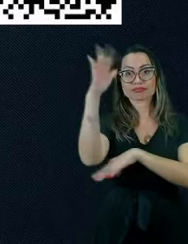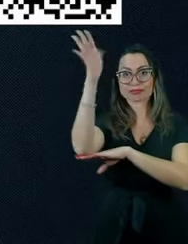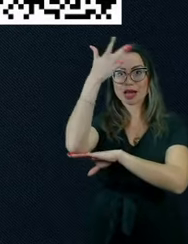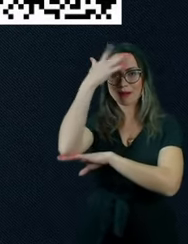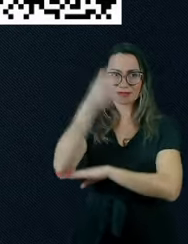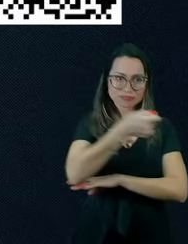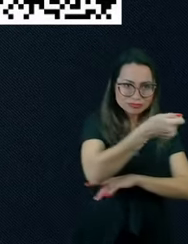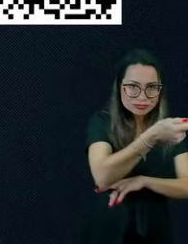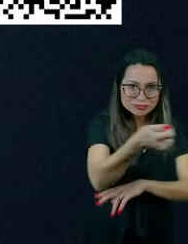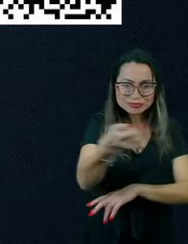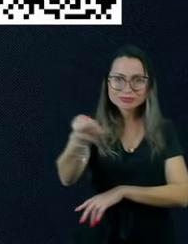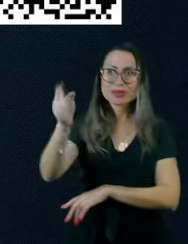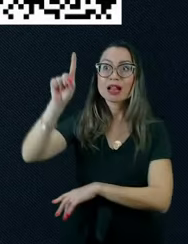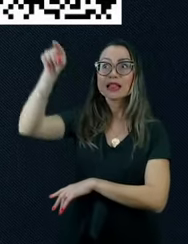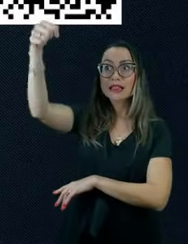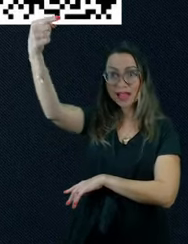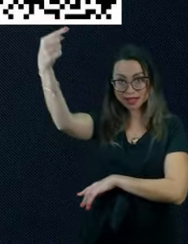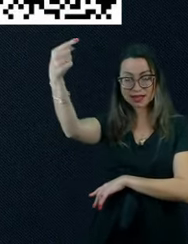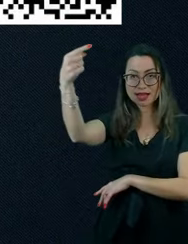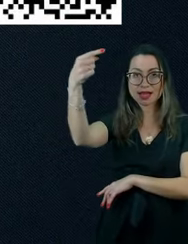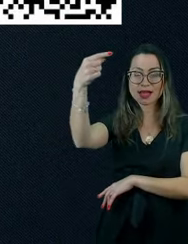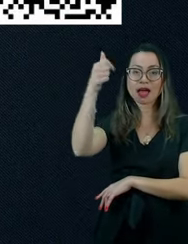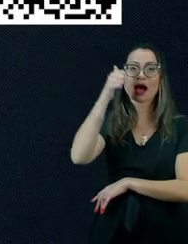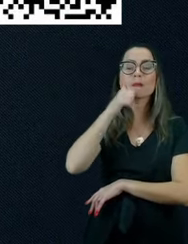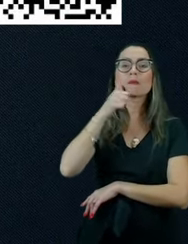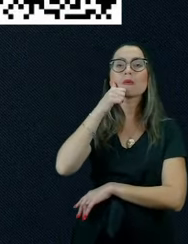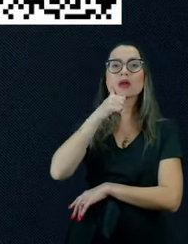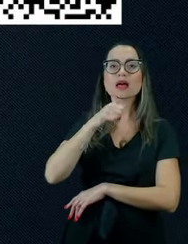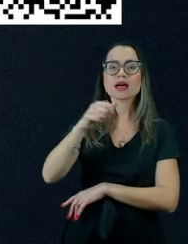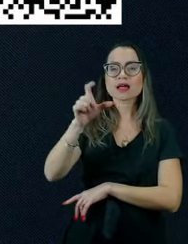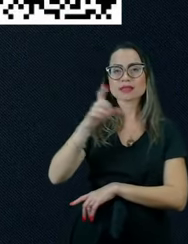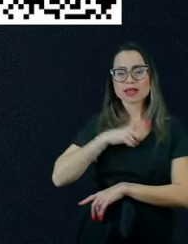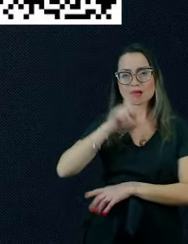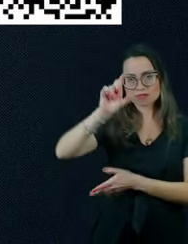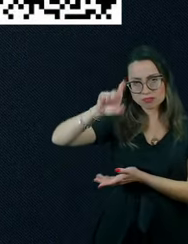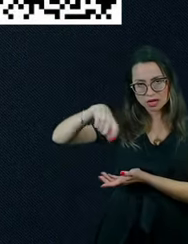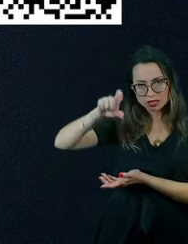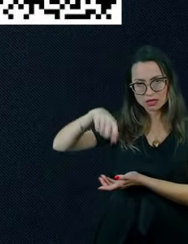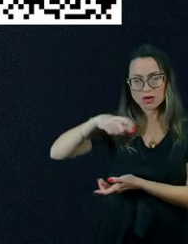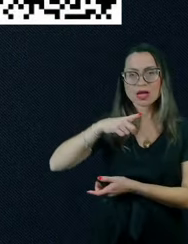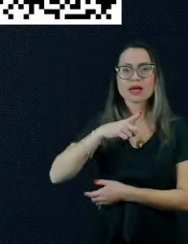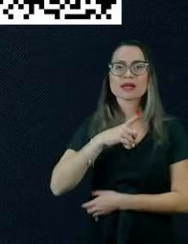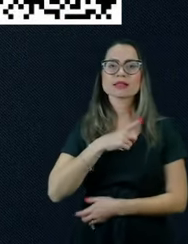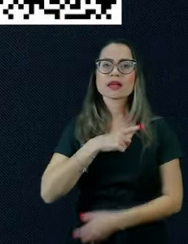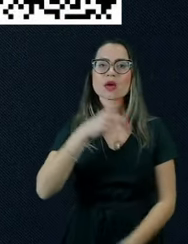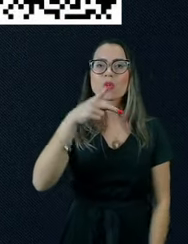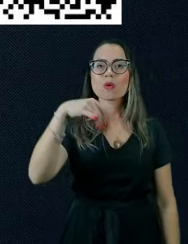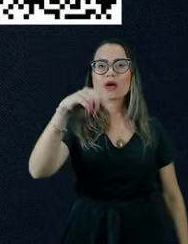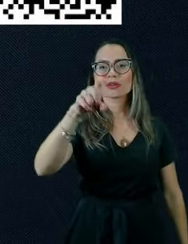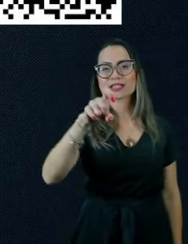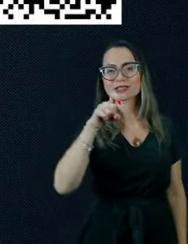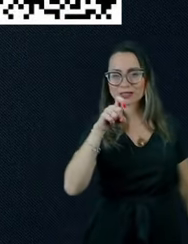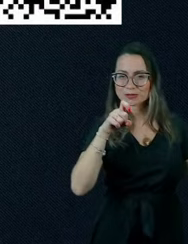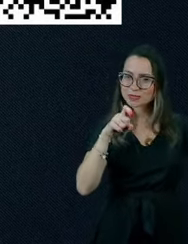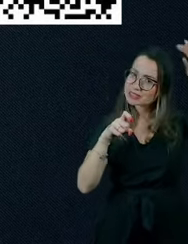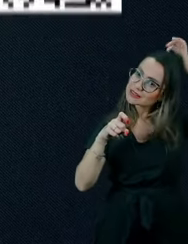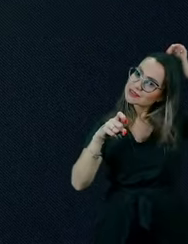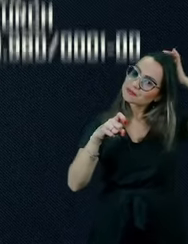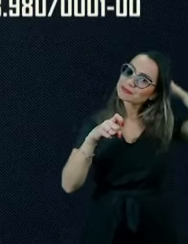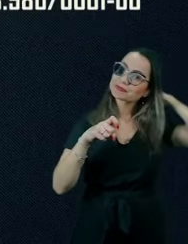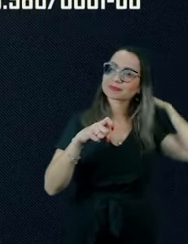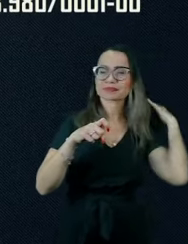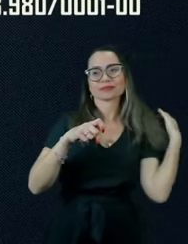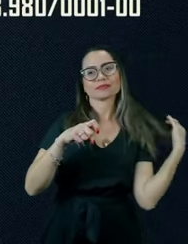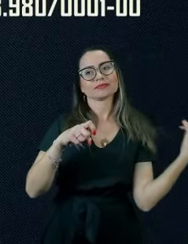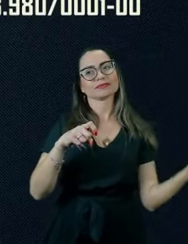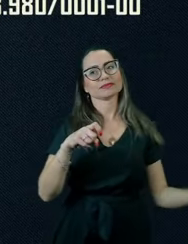lá atrás a Alessandra está com um cartão para você fazer, e tem o Pix aqui também, muito fácil. Você que está aí online pode